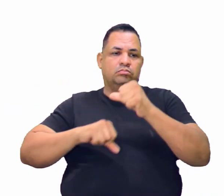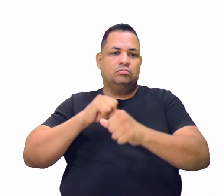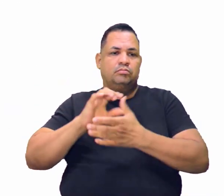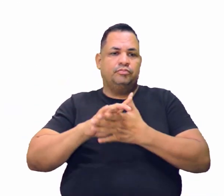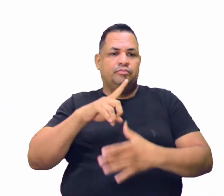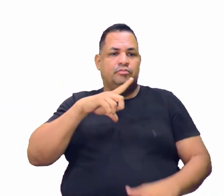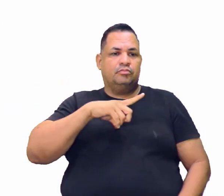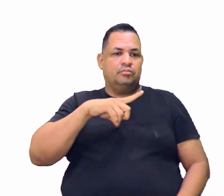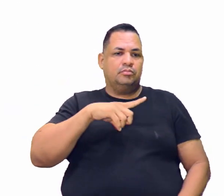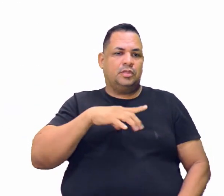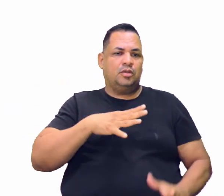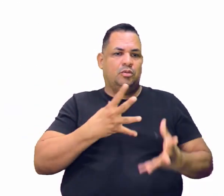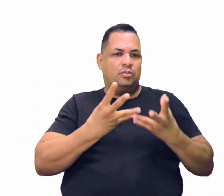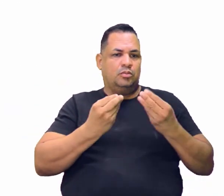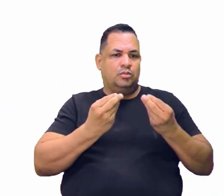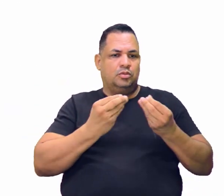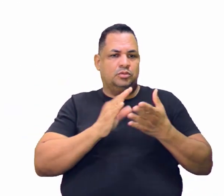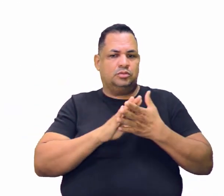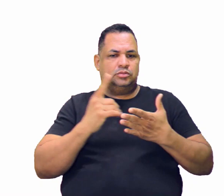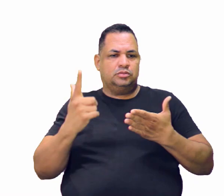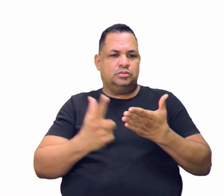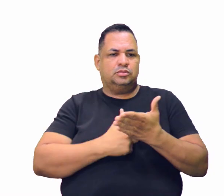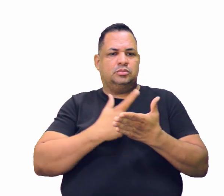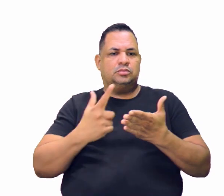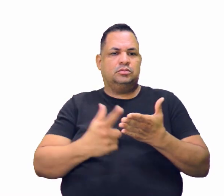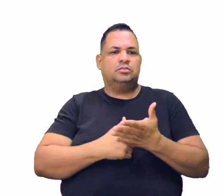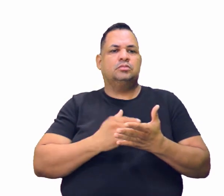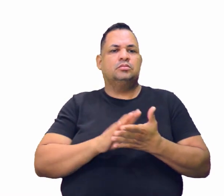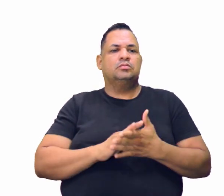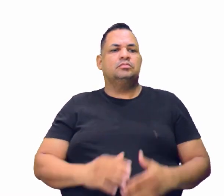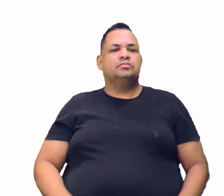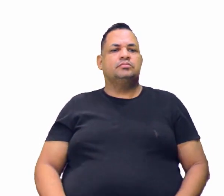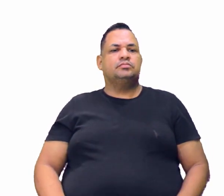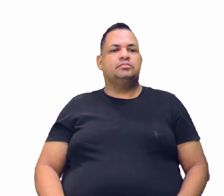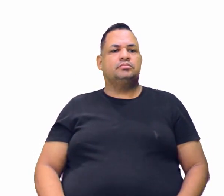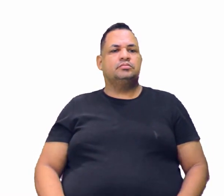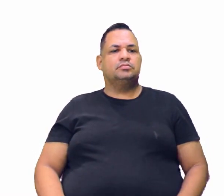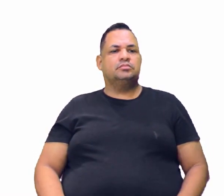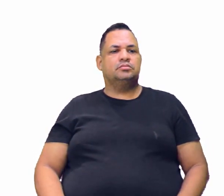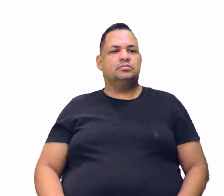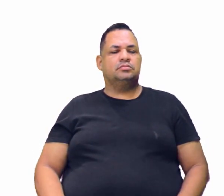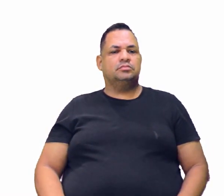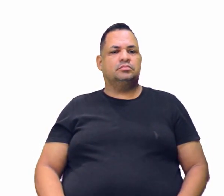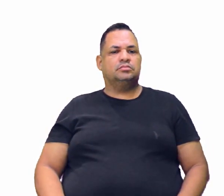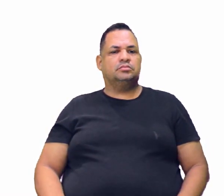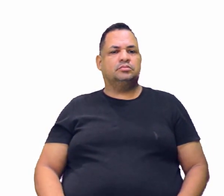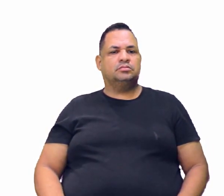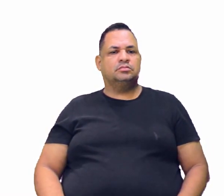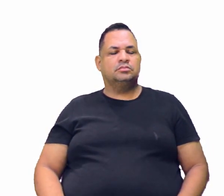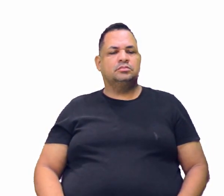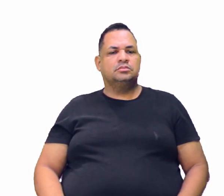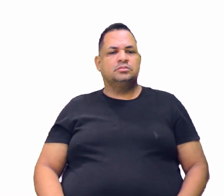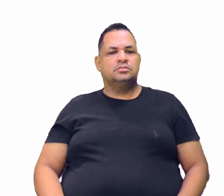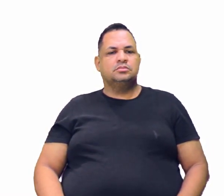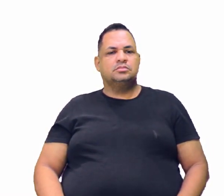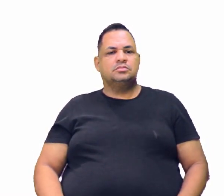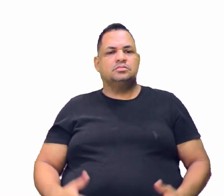Tenho bastantes livros. Olha só, o que eu tenho na frente do bastantes? Livro não é